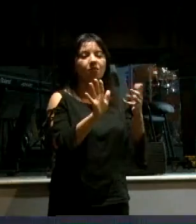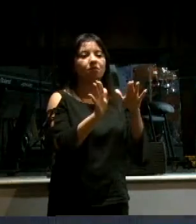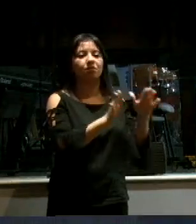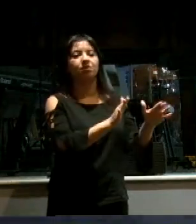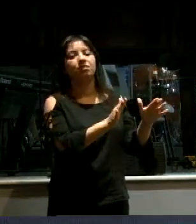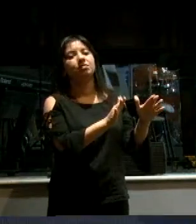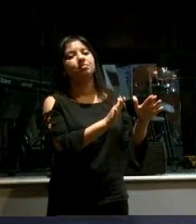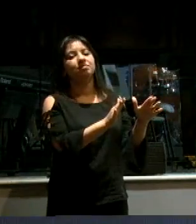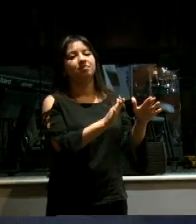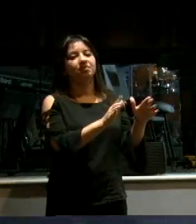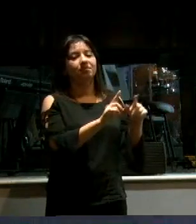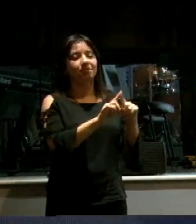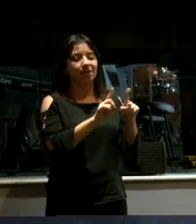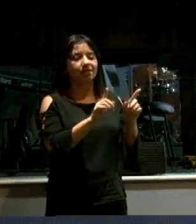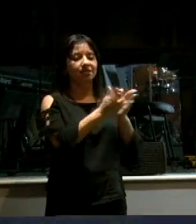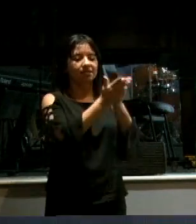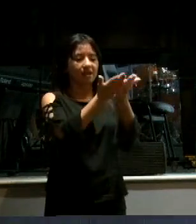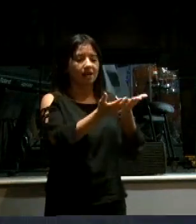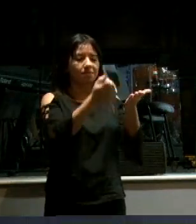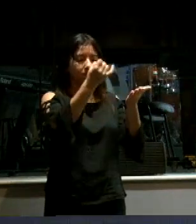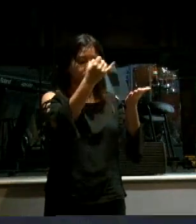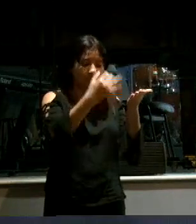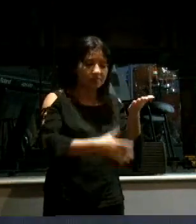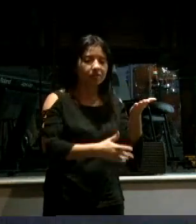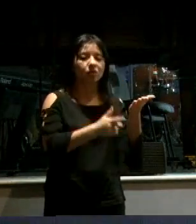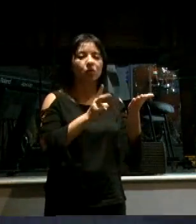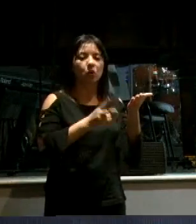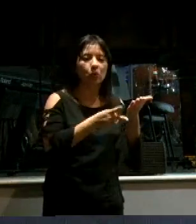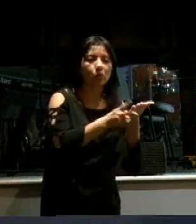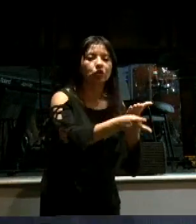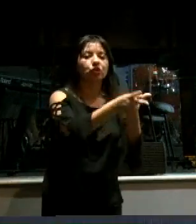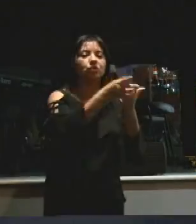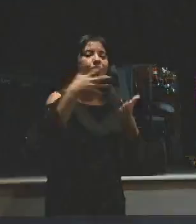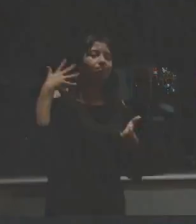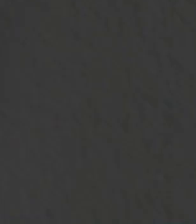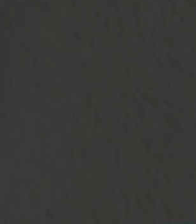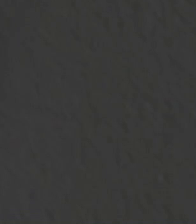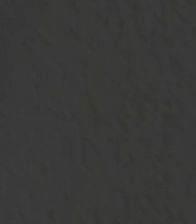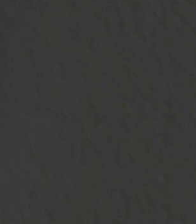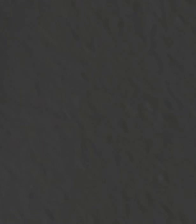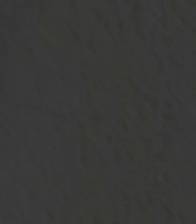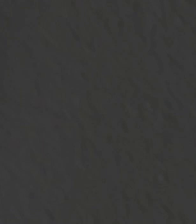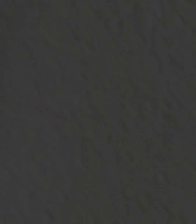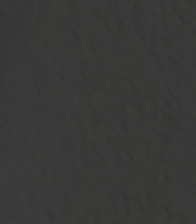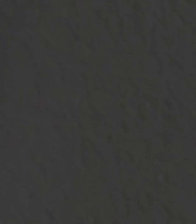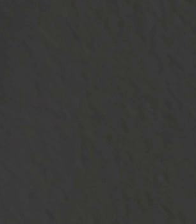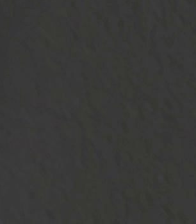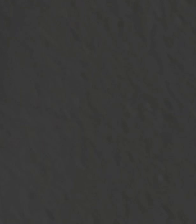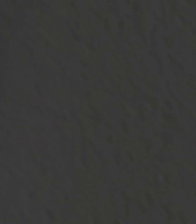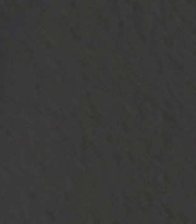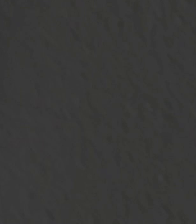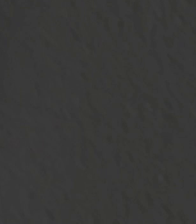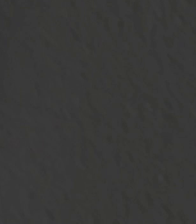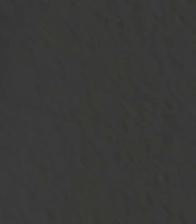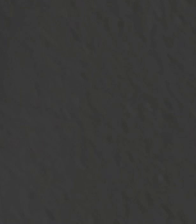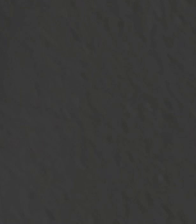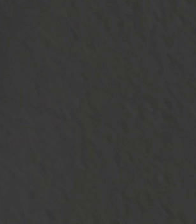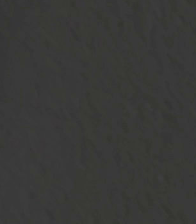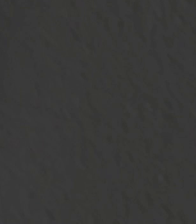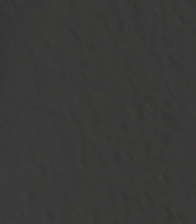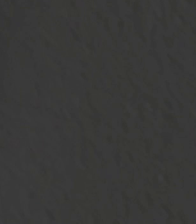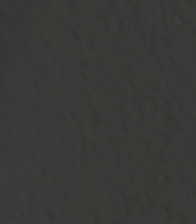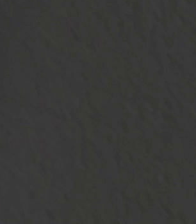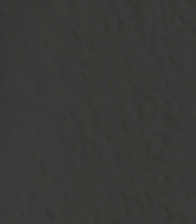dizendo, em Êxodo capítulo 15, 25, 26. Então, Moisés